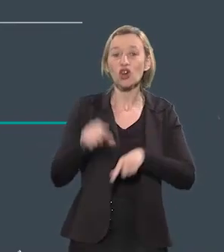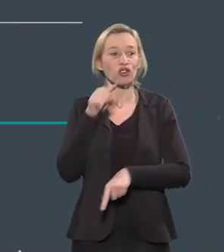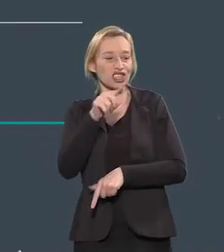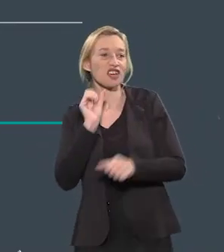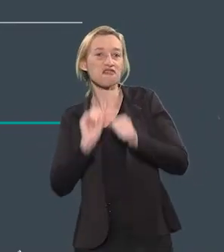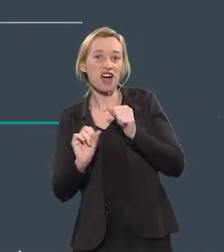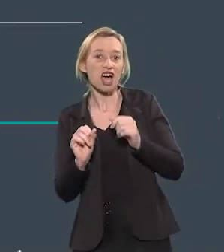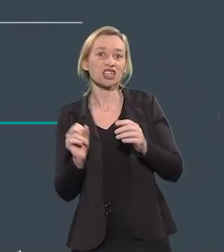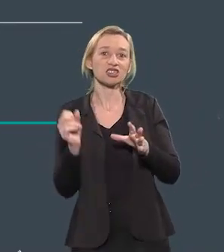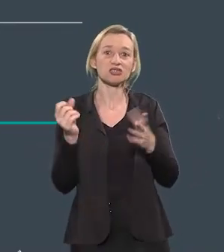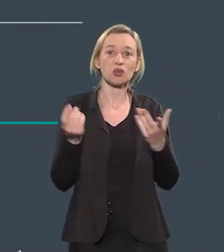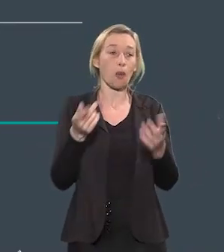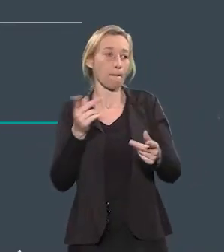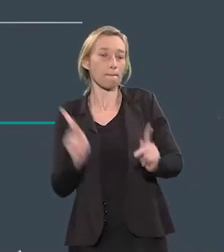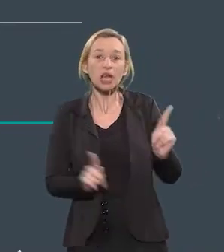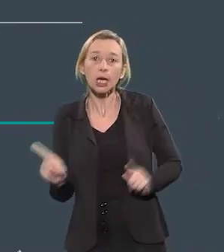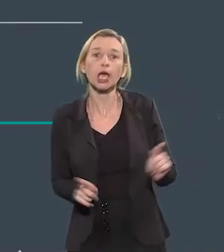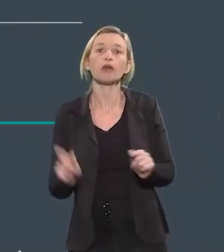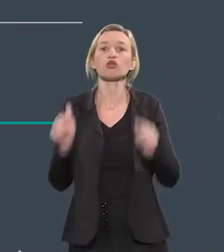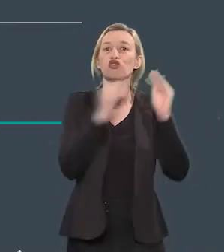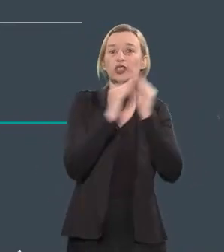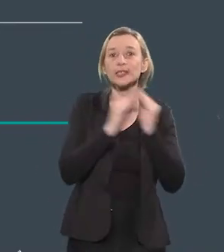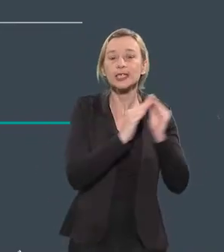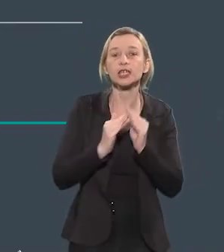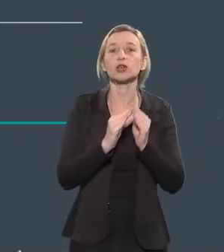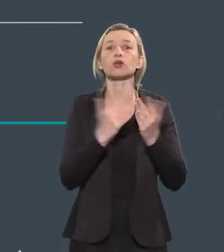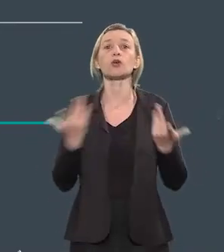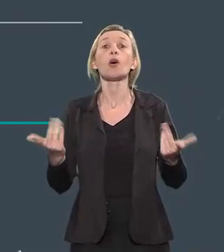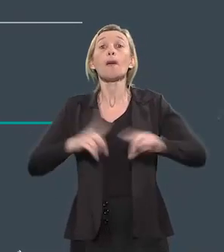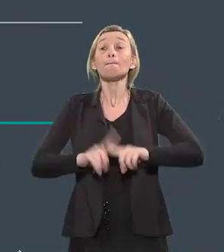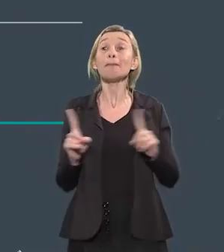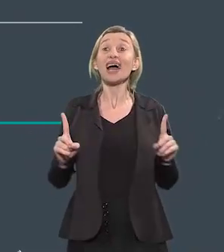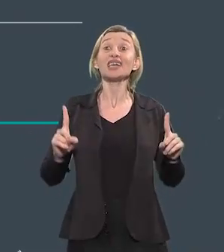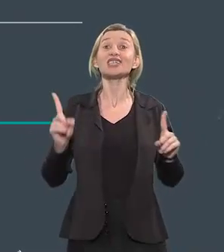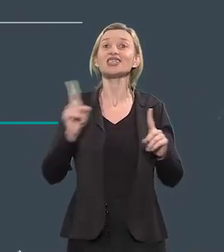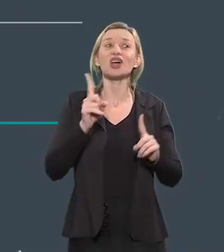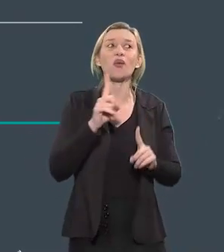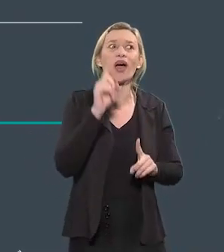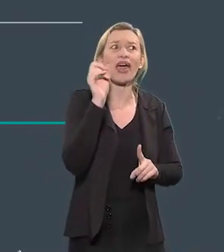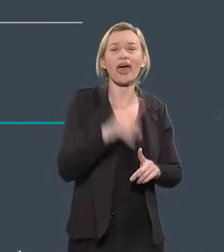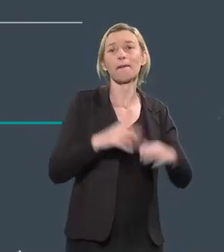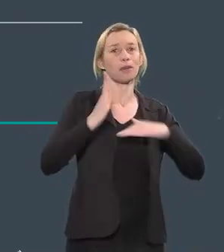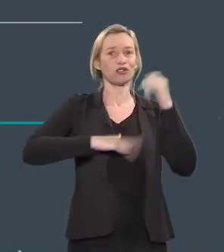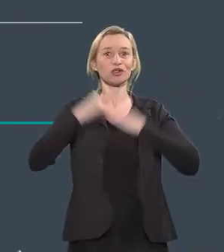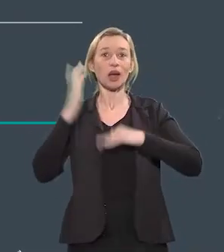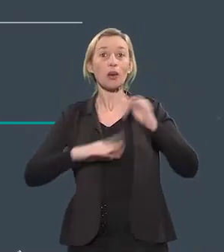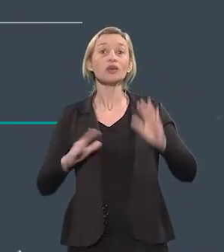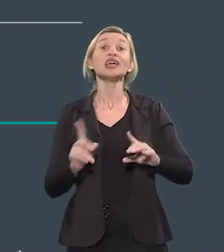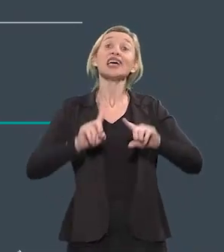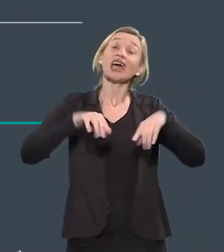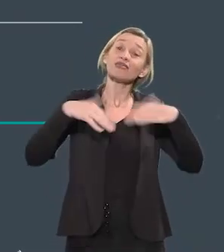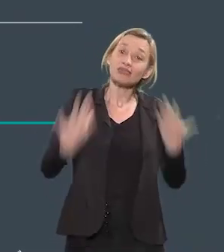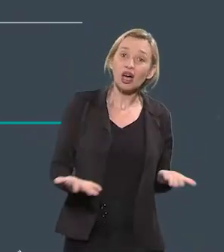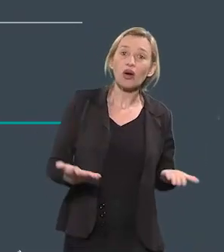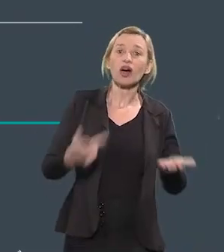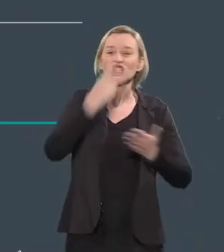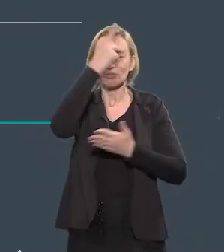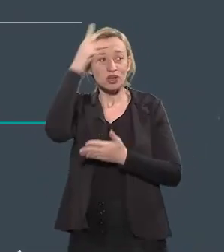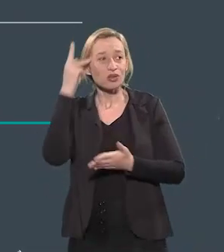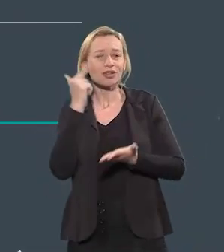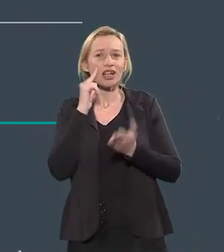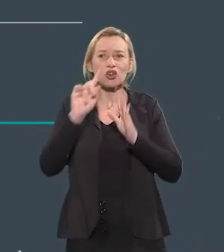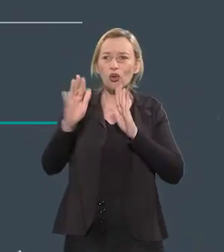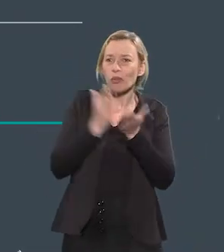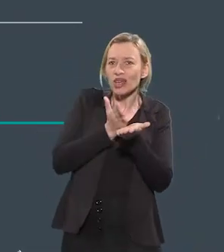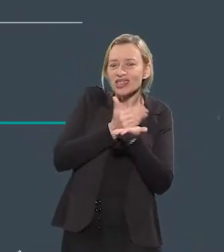Porque você faz, de repente, para um primo, para um vizinho, para um parente, mas não é algo profissional. Então, ali